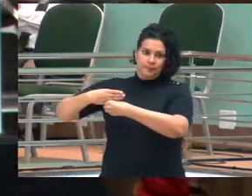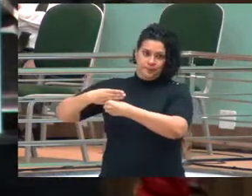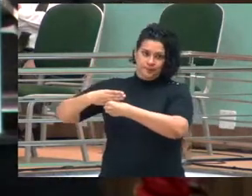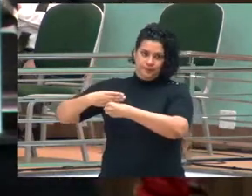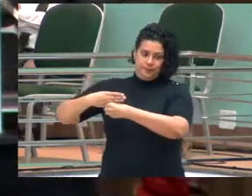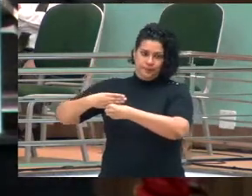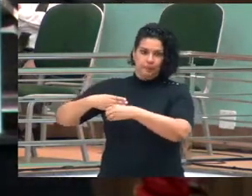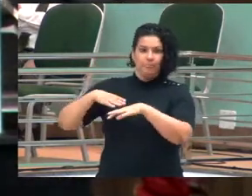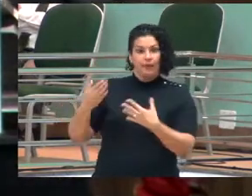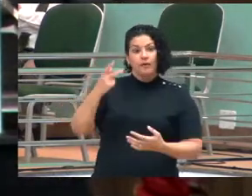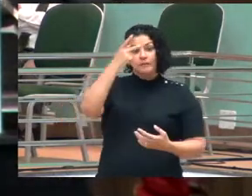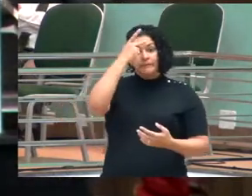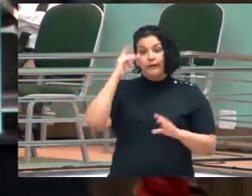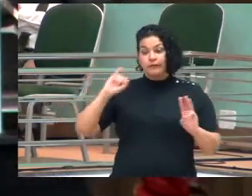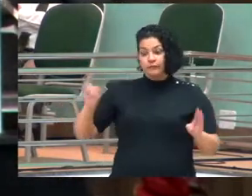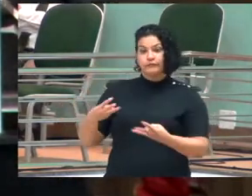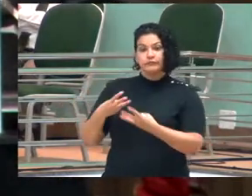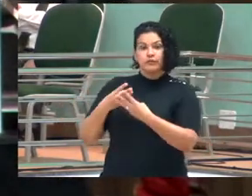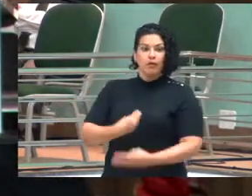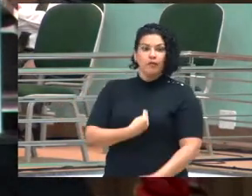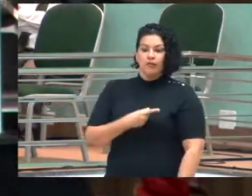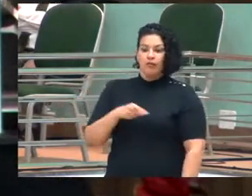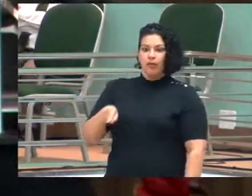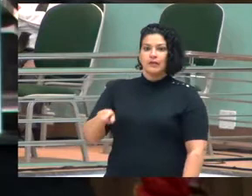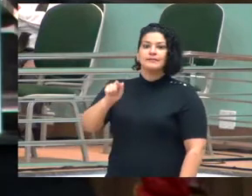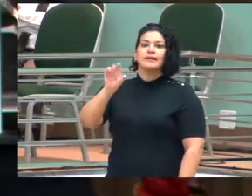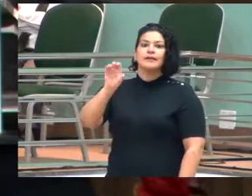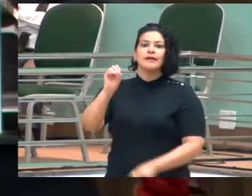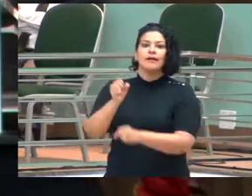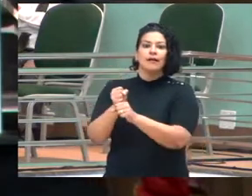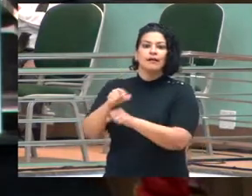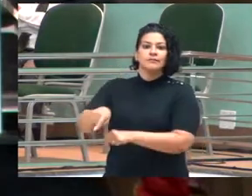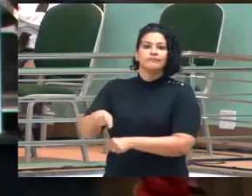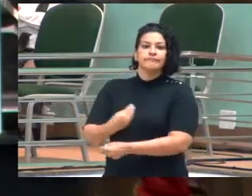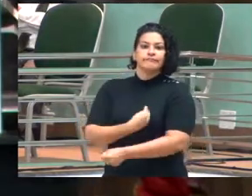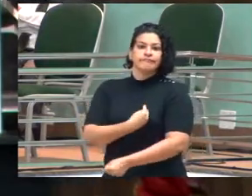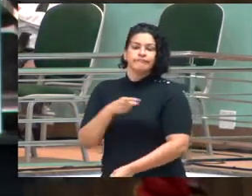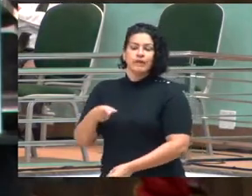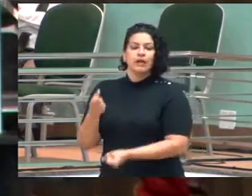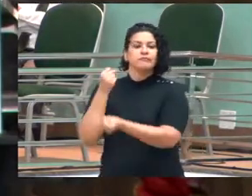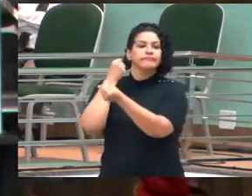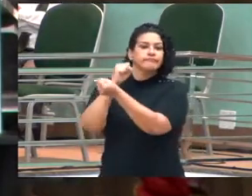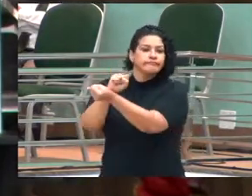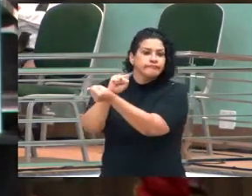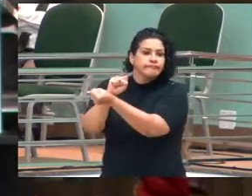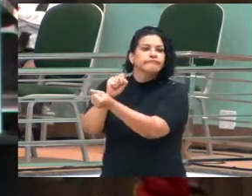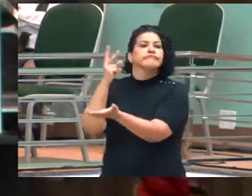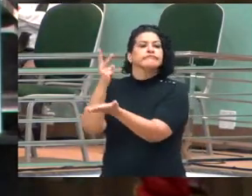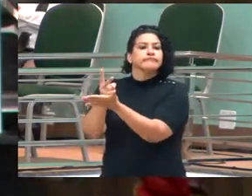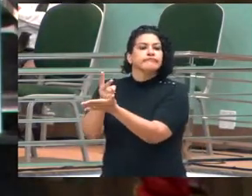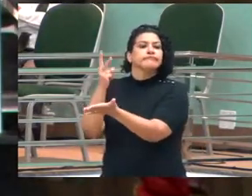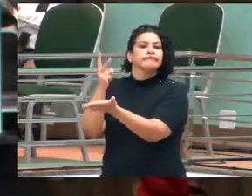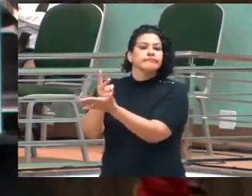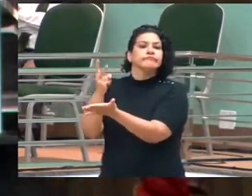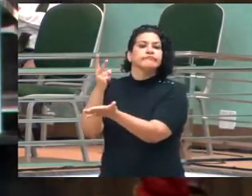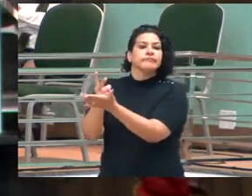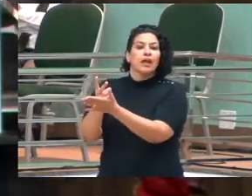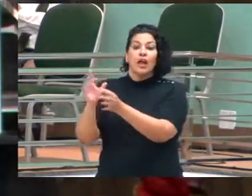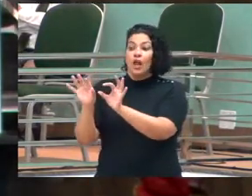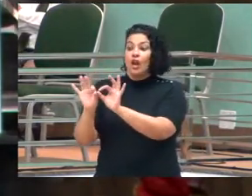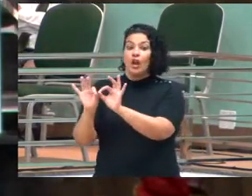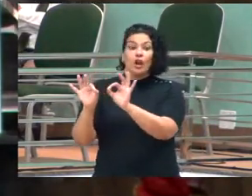judeus vão ficar na Babilônia, longe da sua terra, longe do templo, não existe mais lugar de